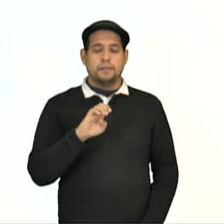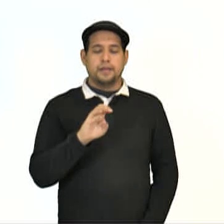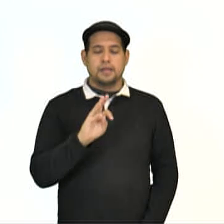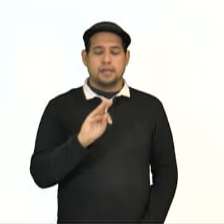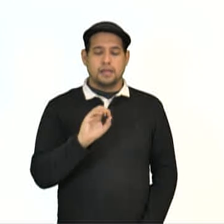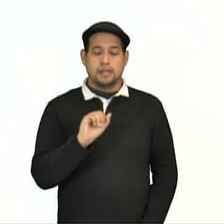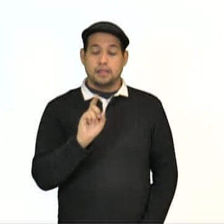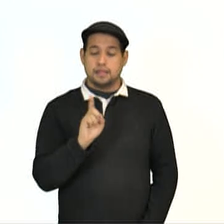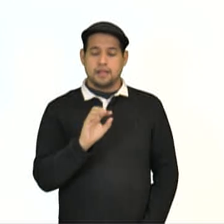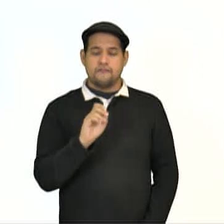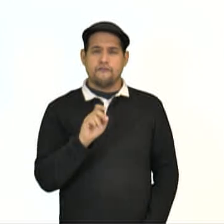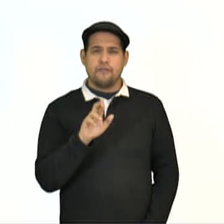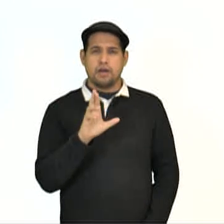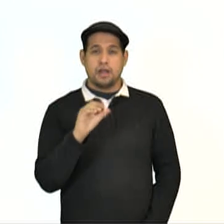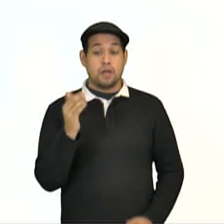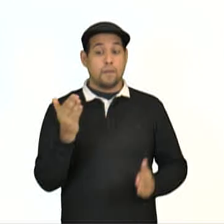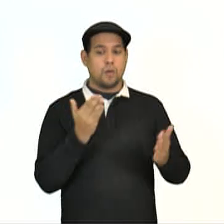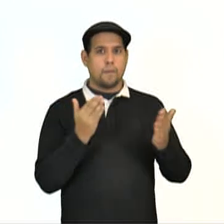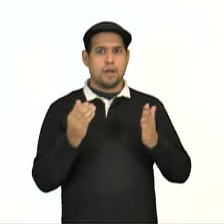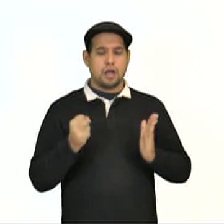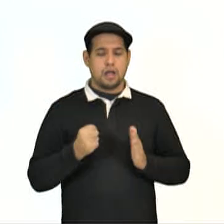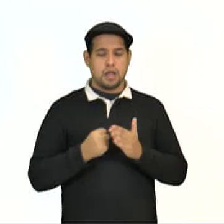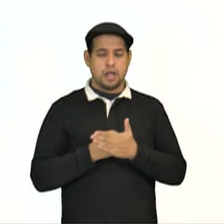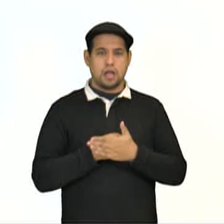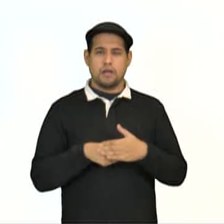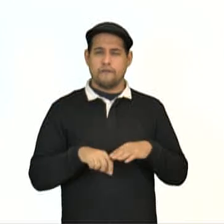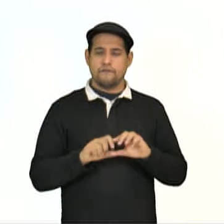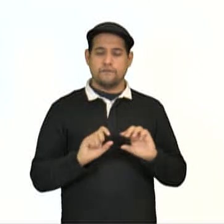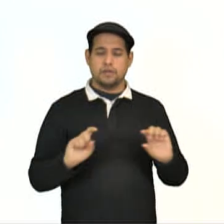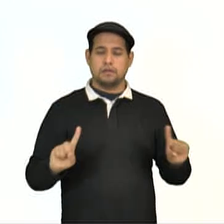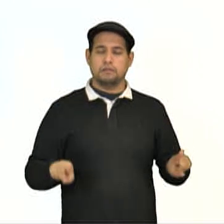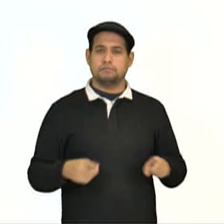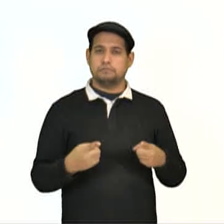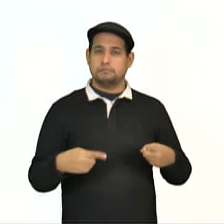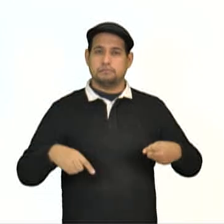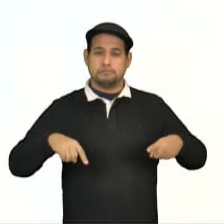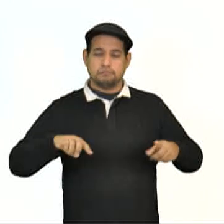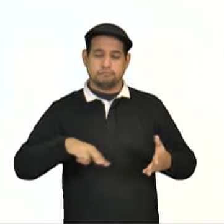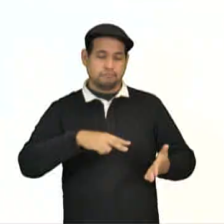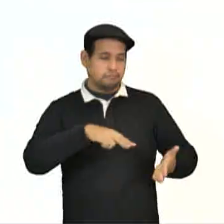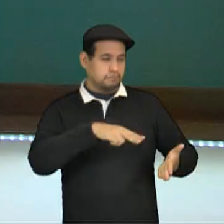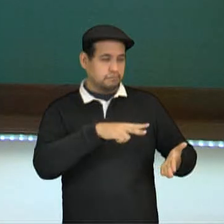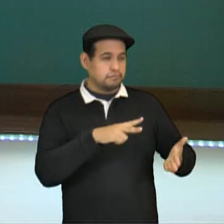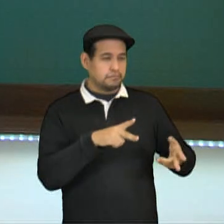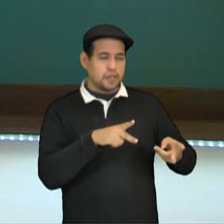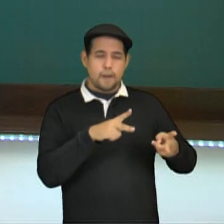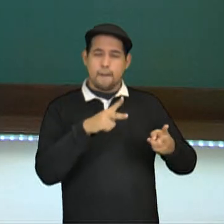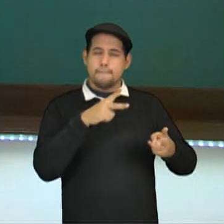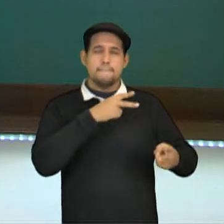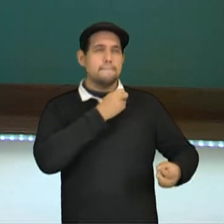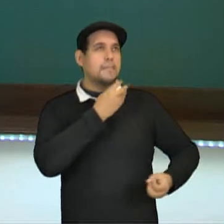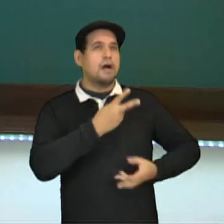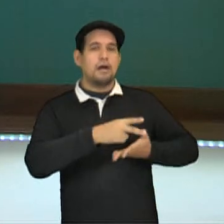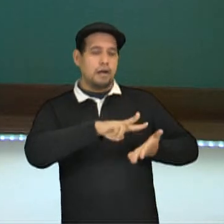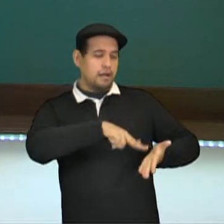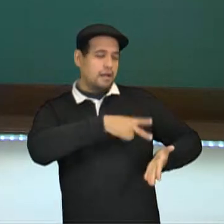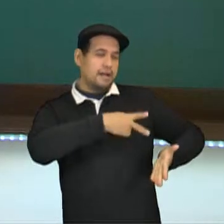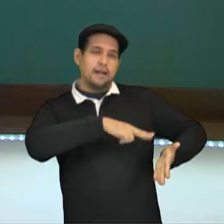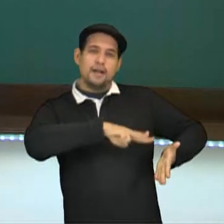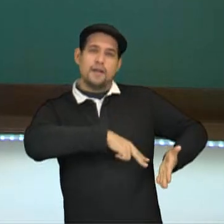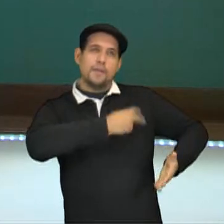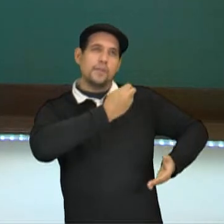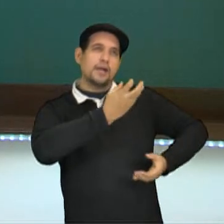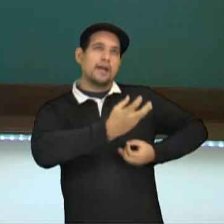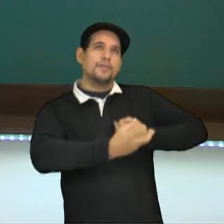comparação implícita no verso da música. O seu balançado é mais que um poema. Qual é a